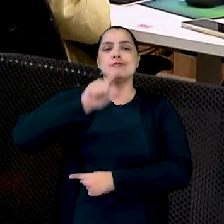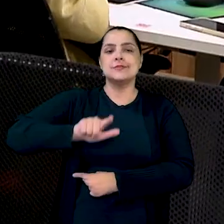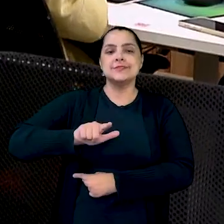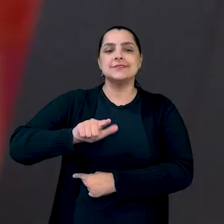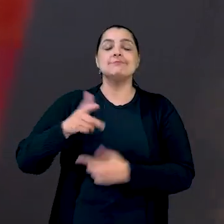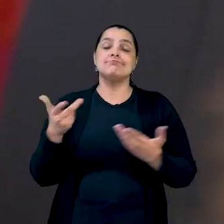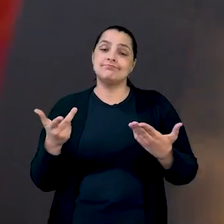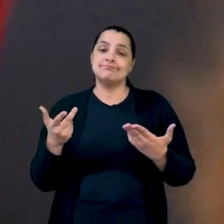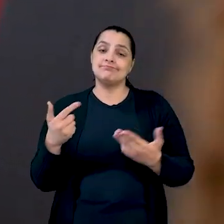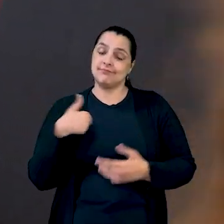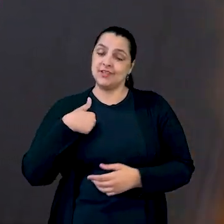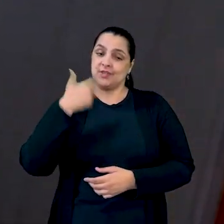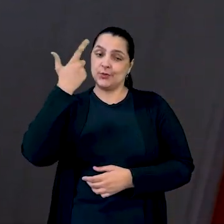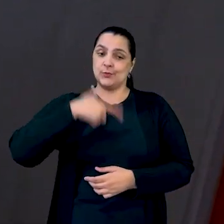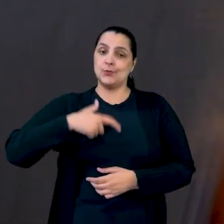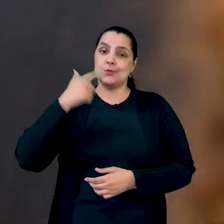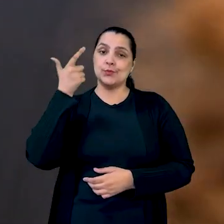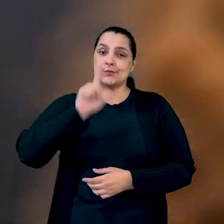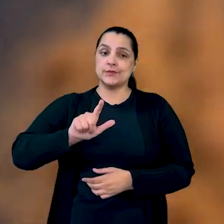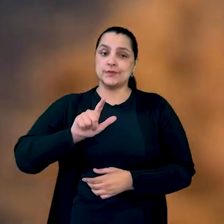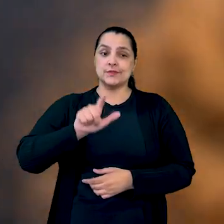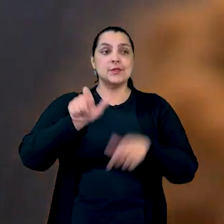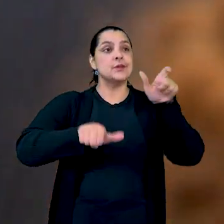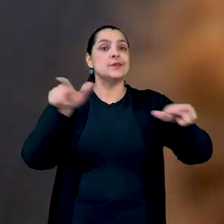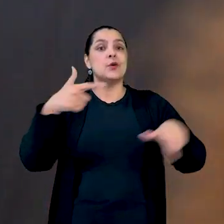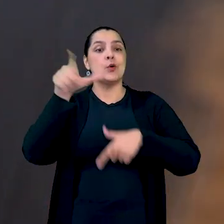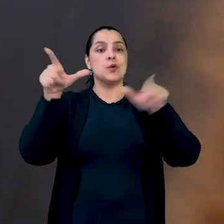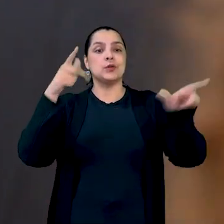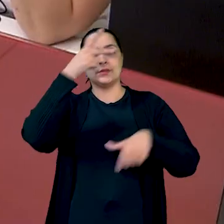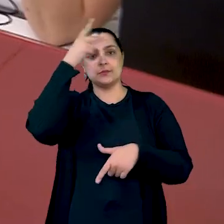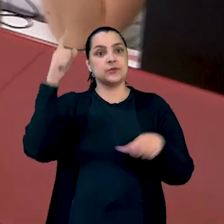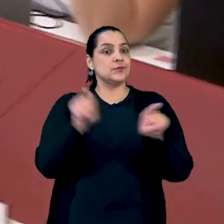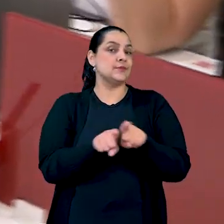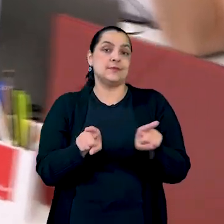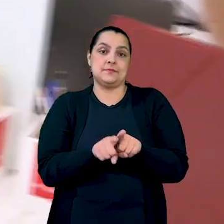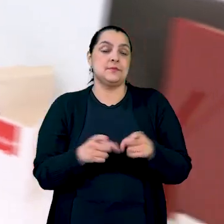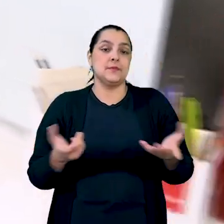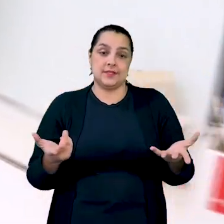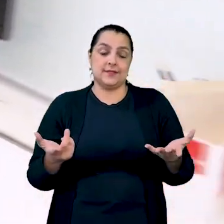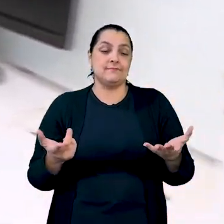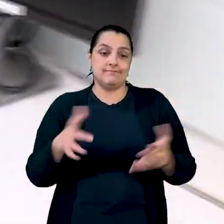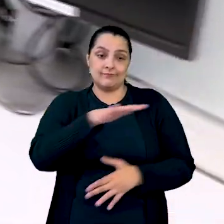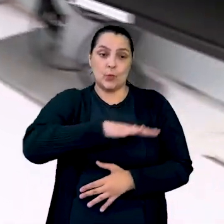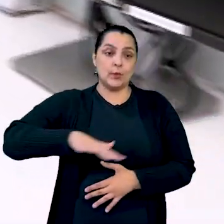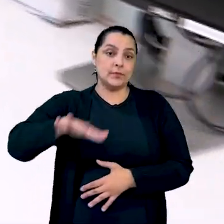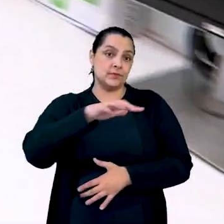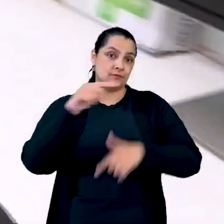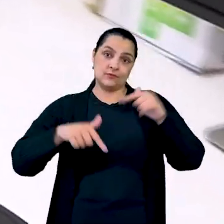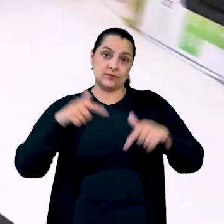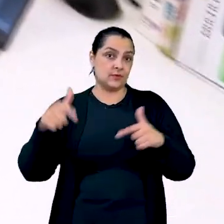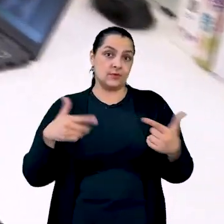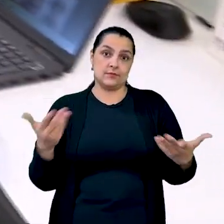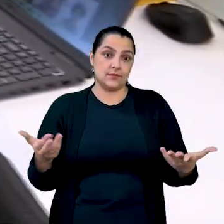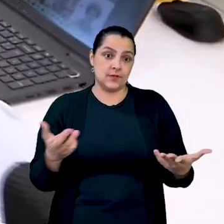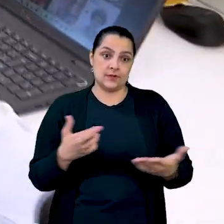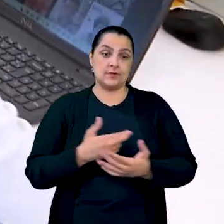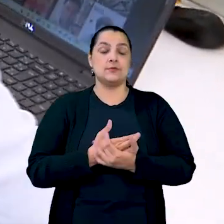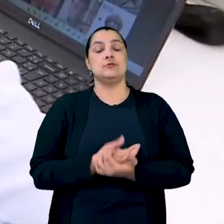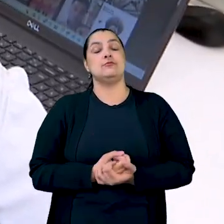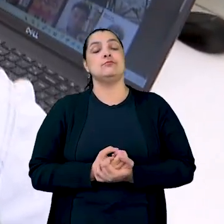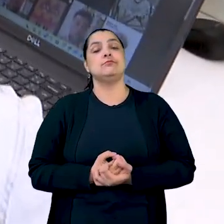esse lugar. Funcionou para mim e tenho certeza que funciona para outras pessoas do nosso ambiente de trabalho,